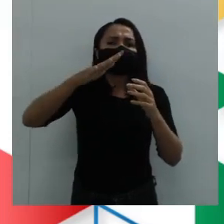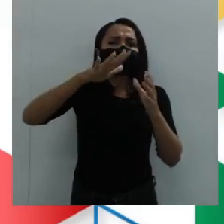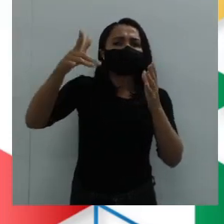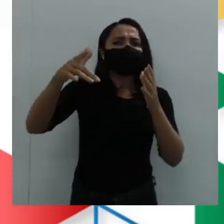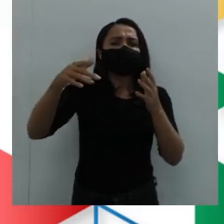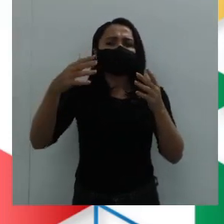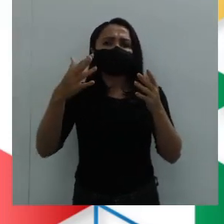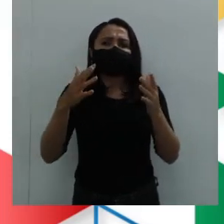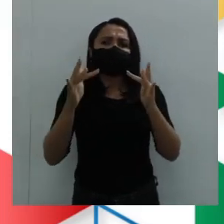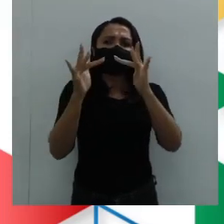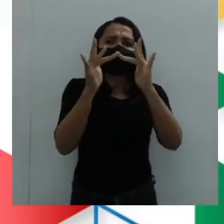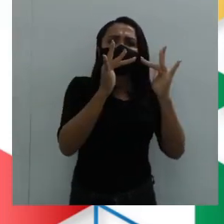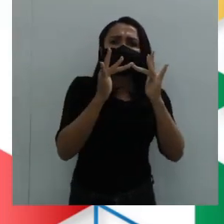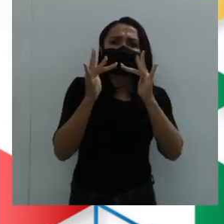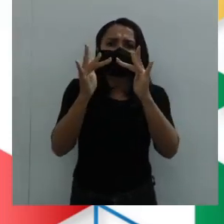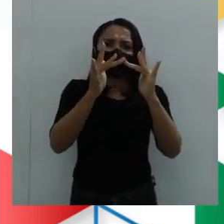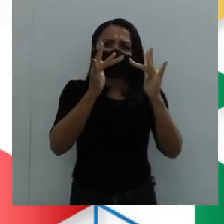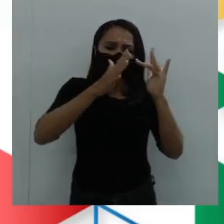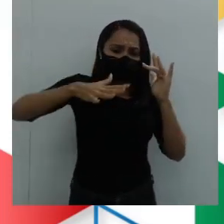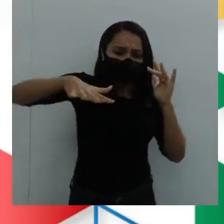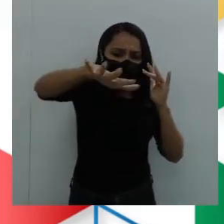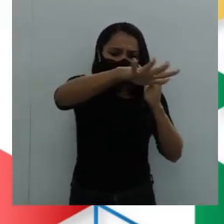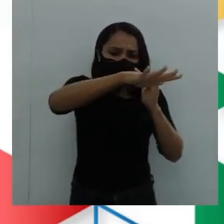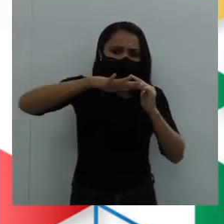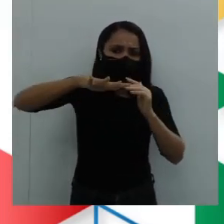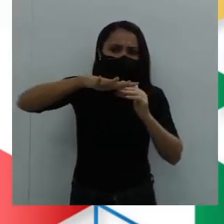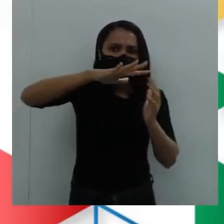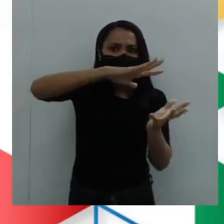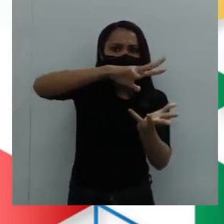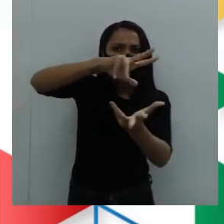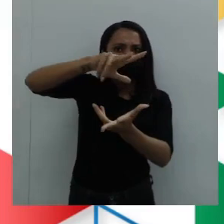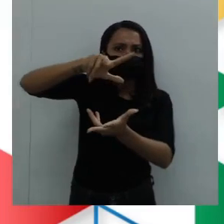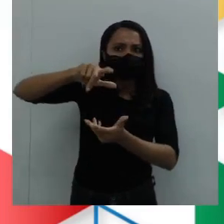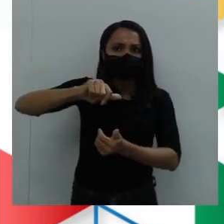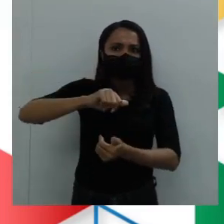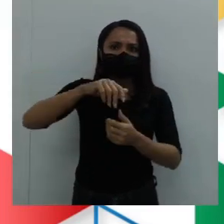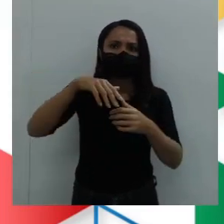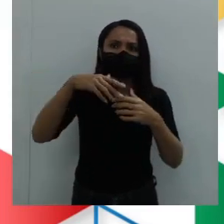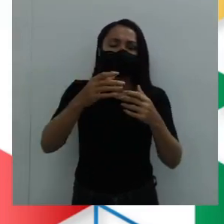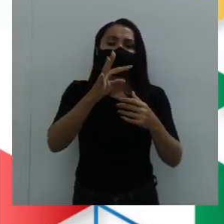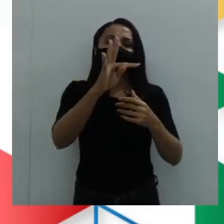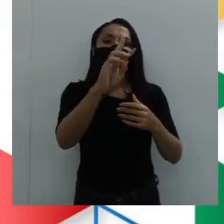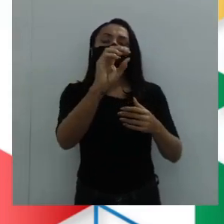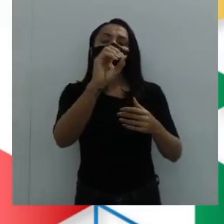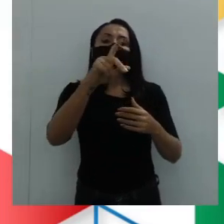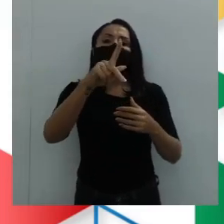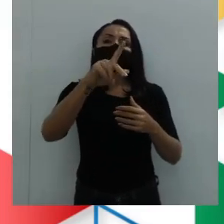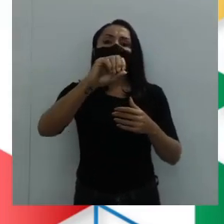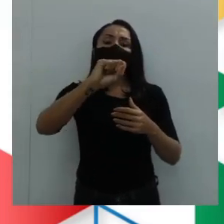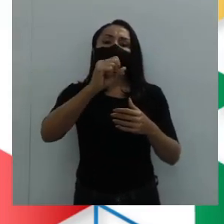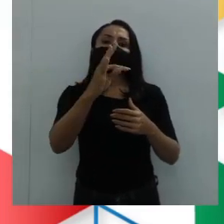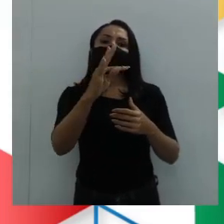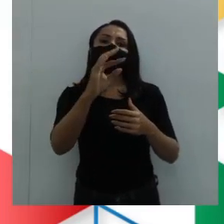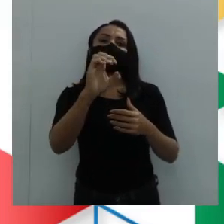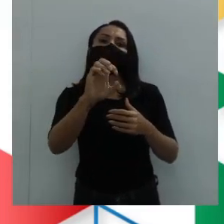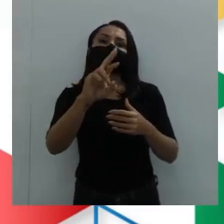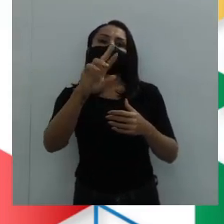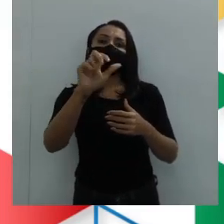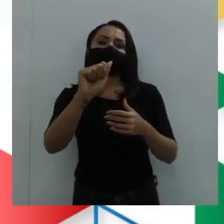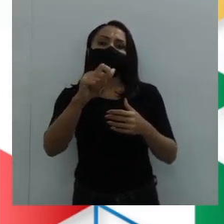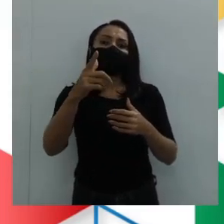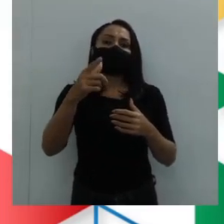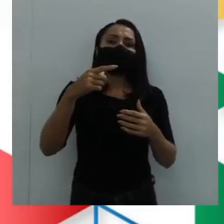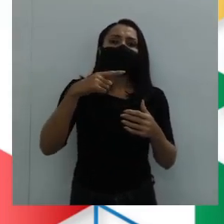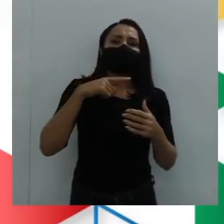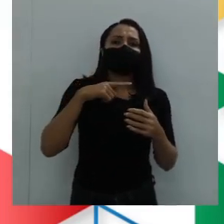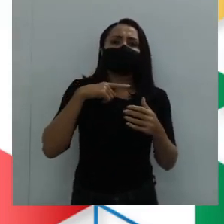contato com a superfície da Terra, que recebe o nome ali de troposfera, né? Que tem aí uma